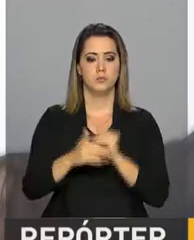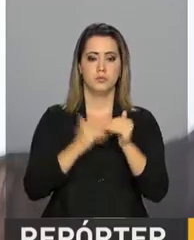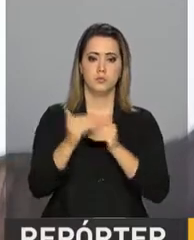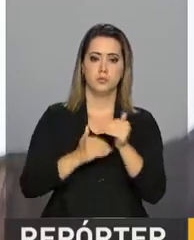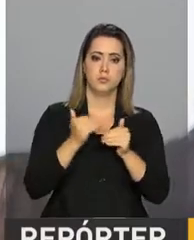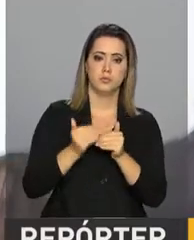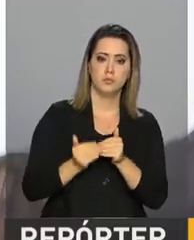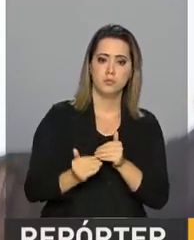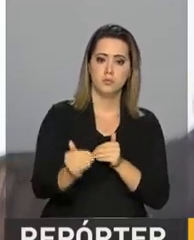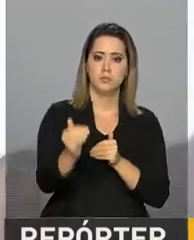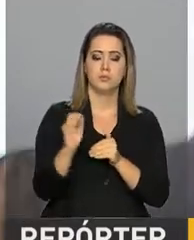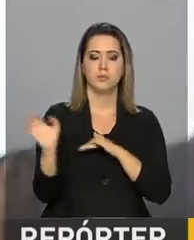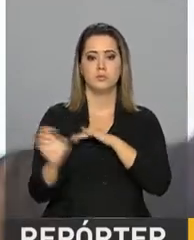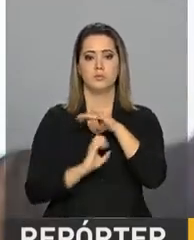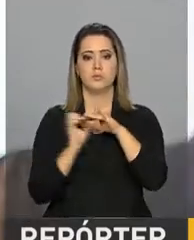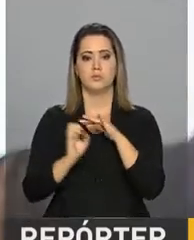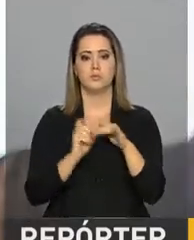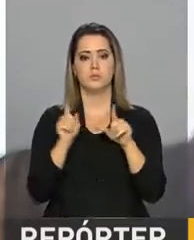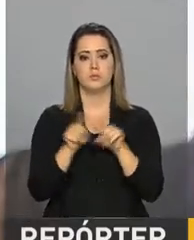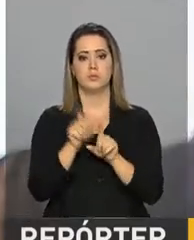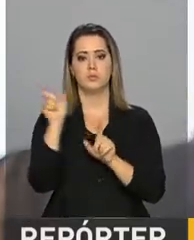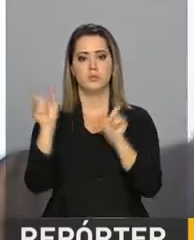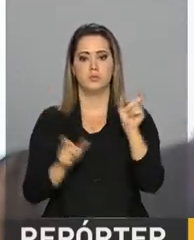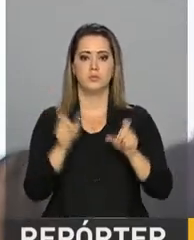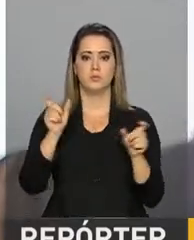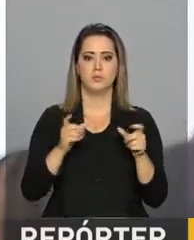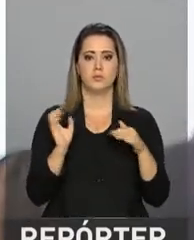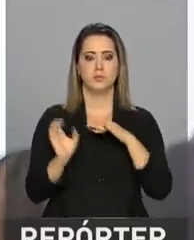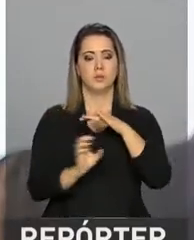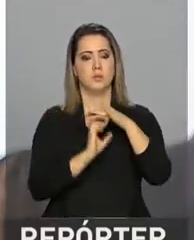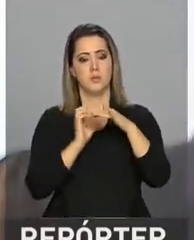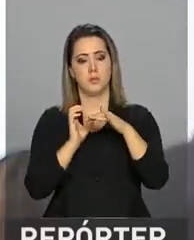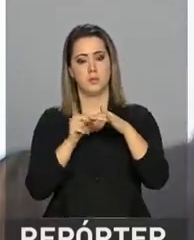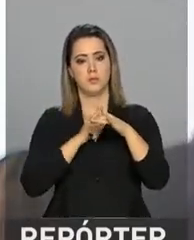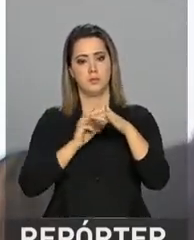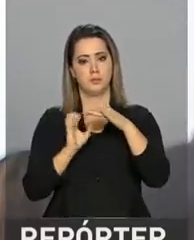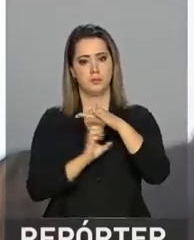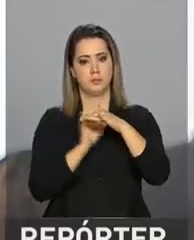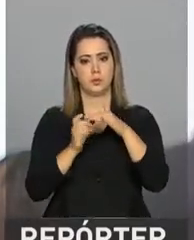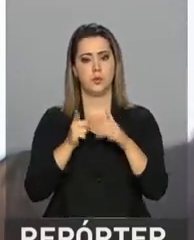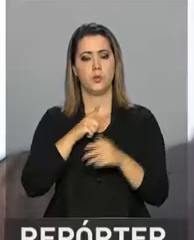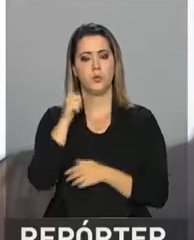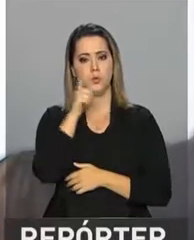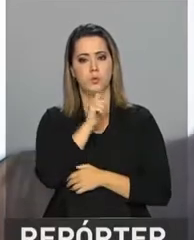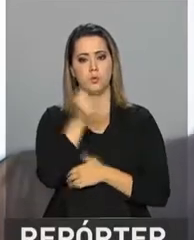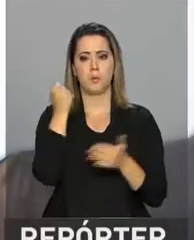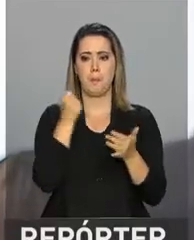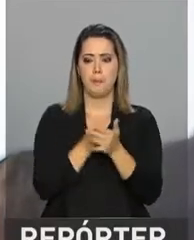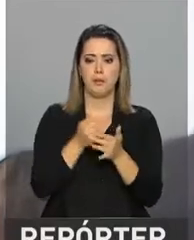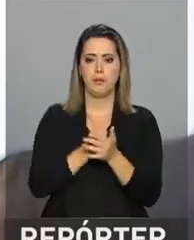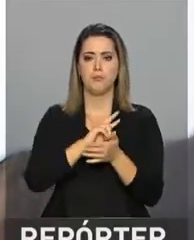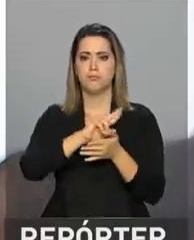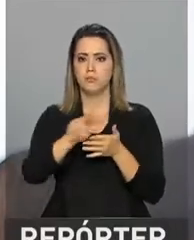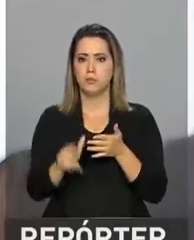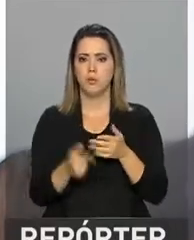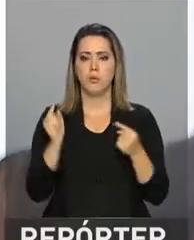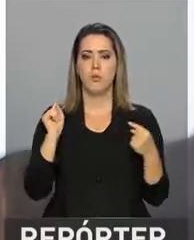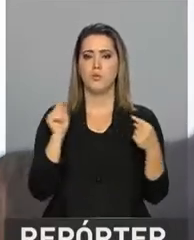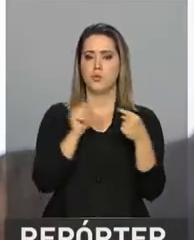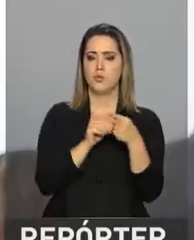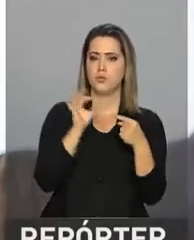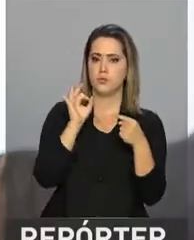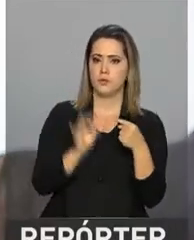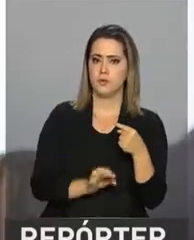é de uma empresa pra o empresário tem um fôlego a ele alcançar os objetivos né as metas